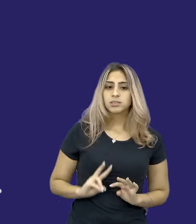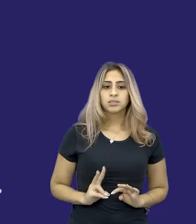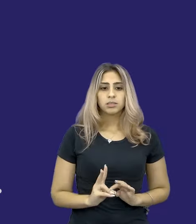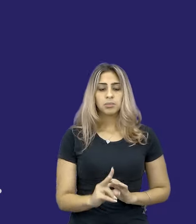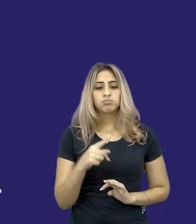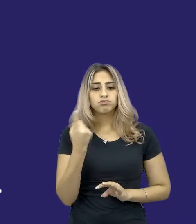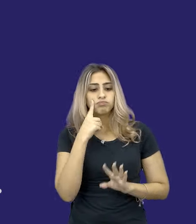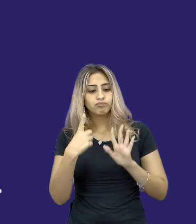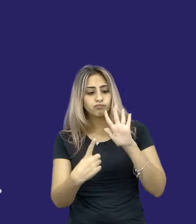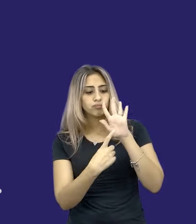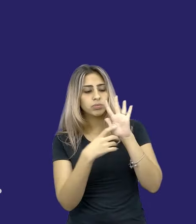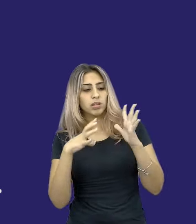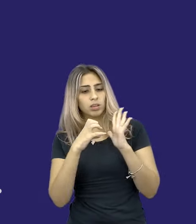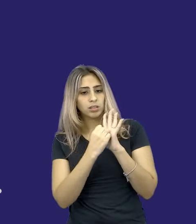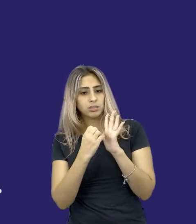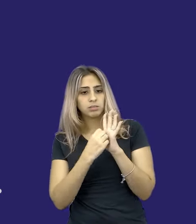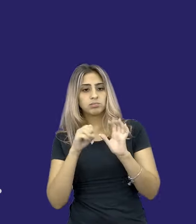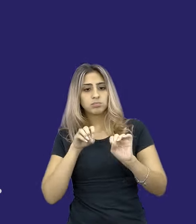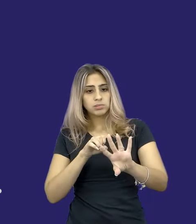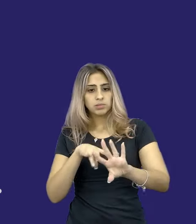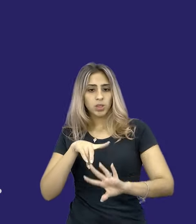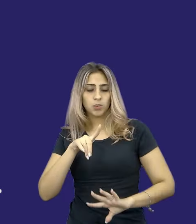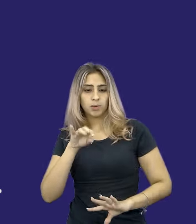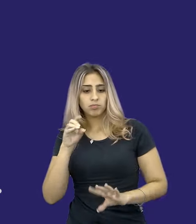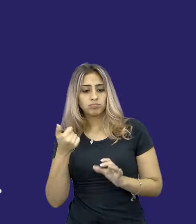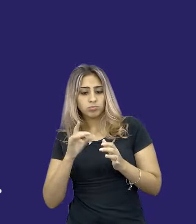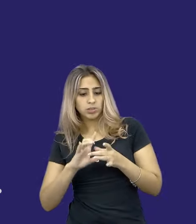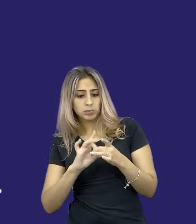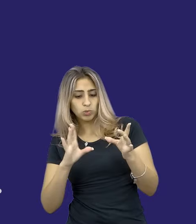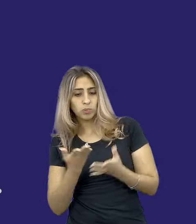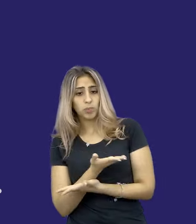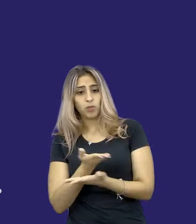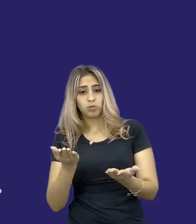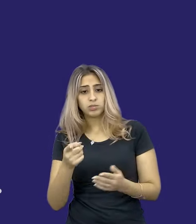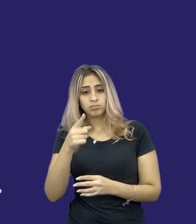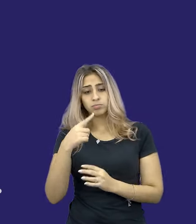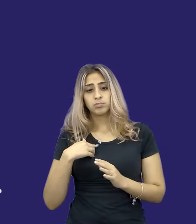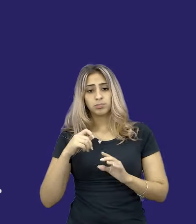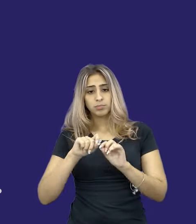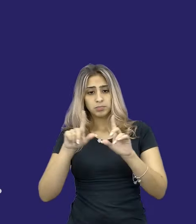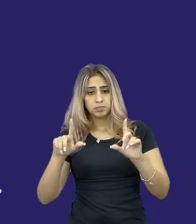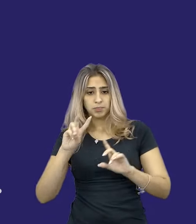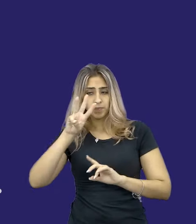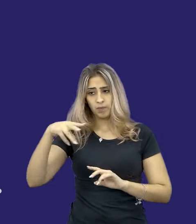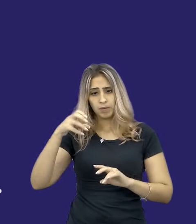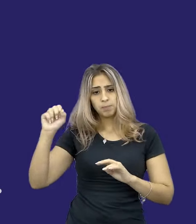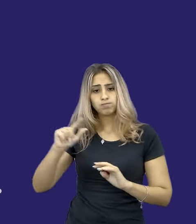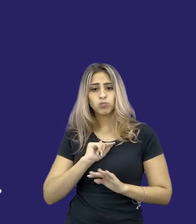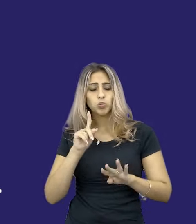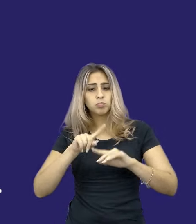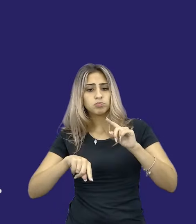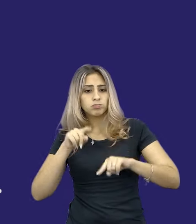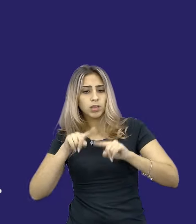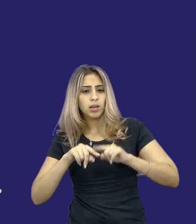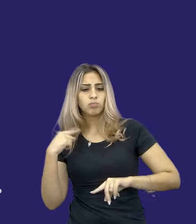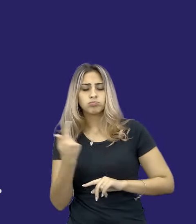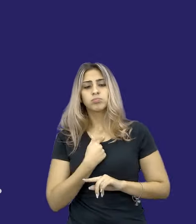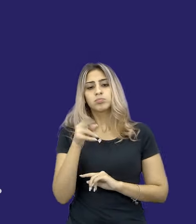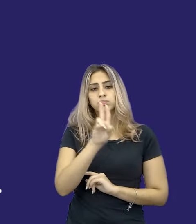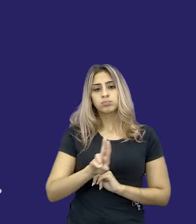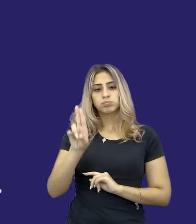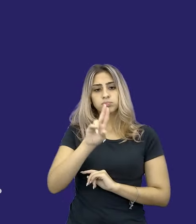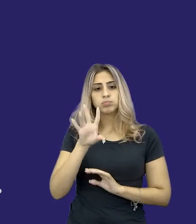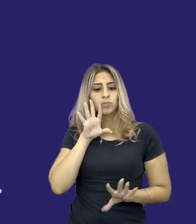você clicar e acessar o ensino médio, que vai estar disponível para vocês lá na página da IFAP. Vai ter todo o material que nós utilizamos